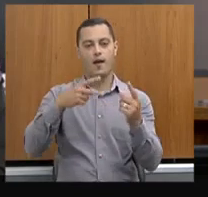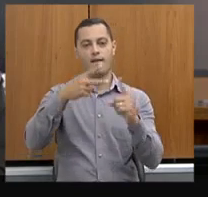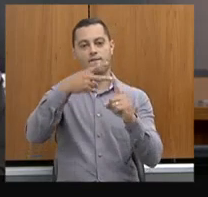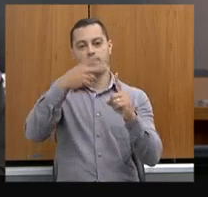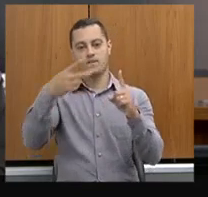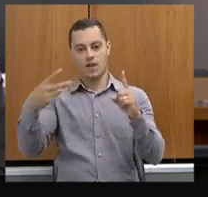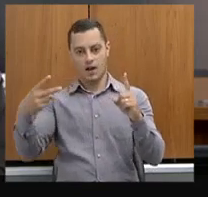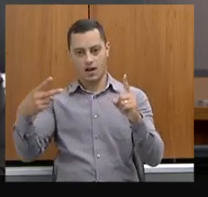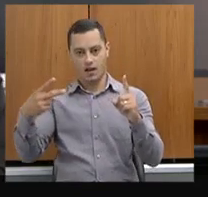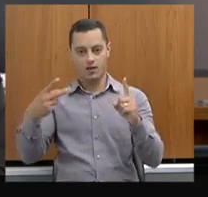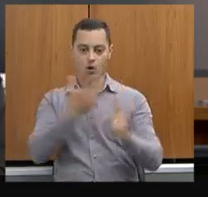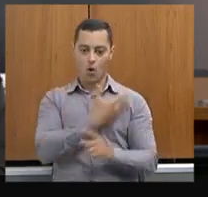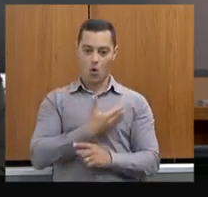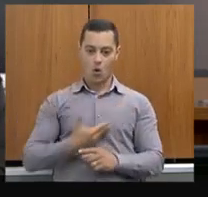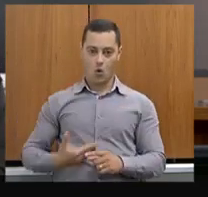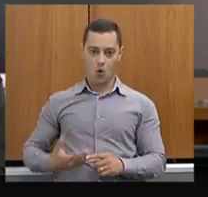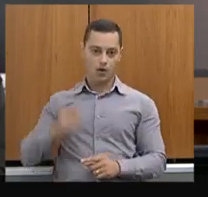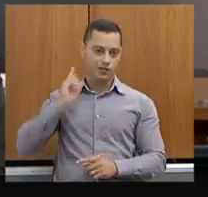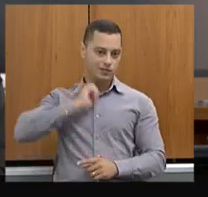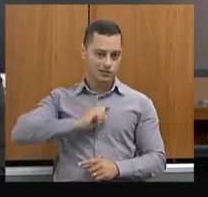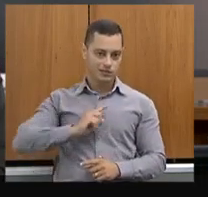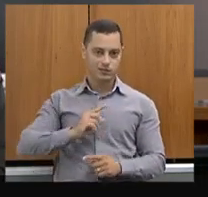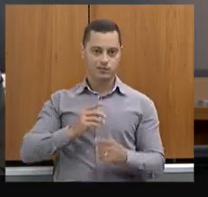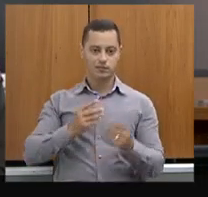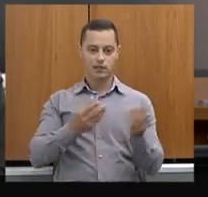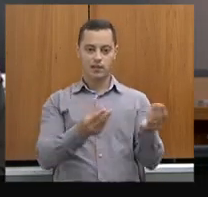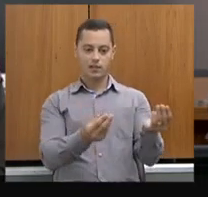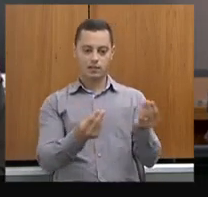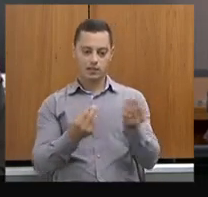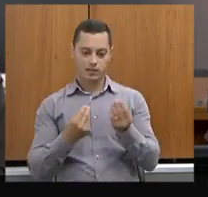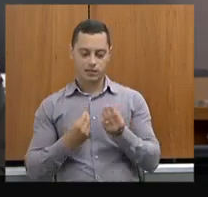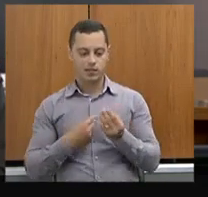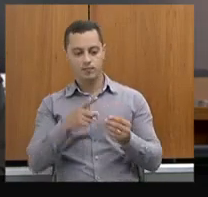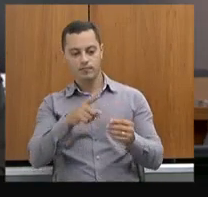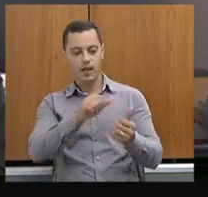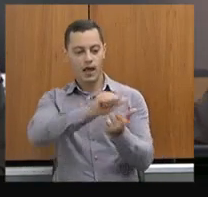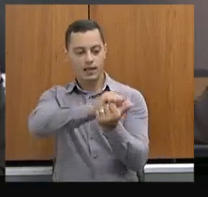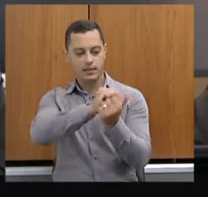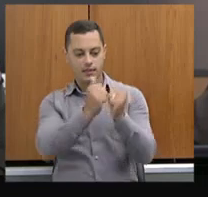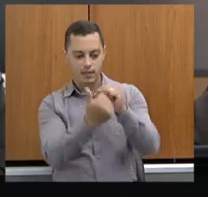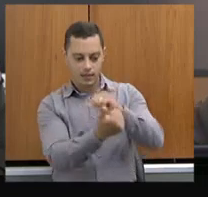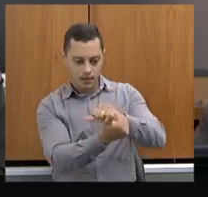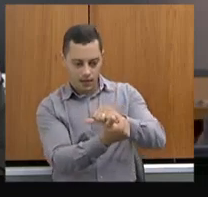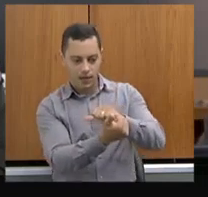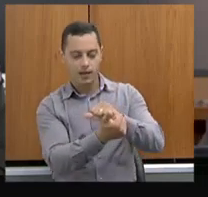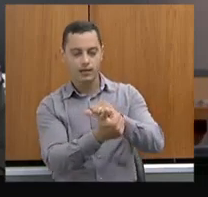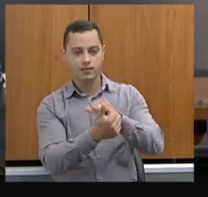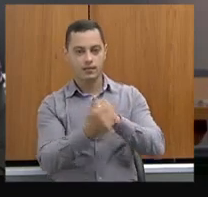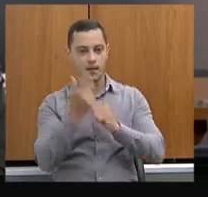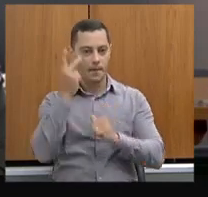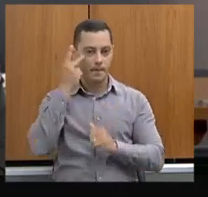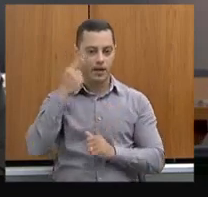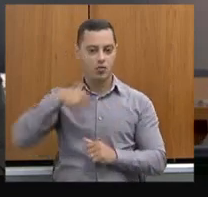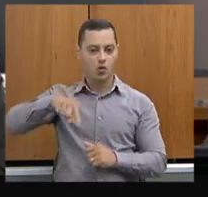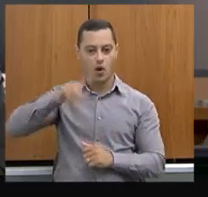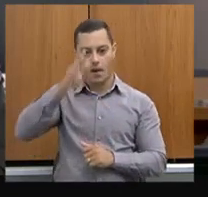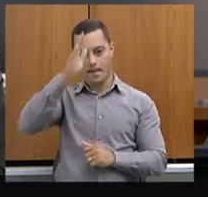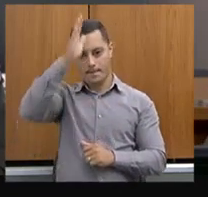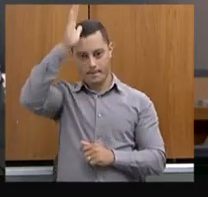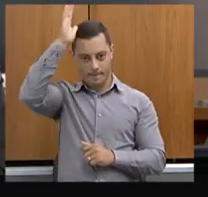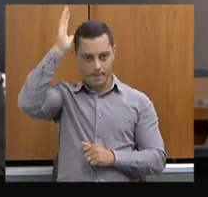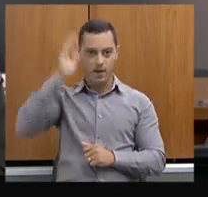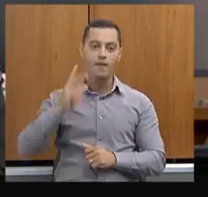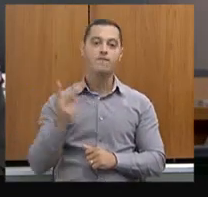estado nos deu a condição de ajustar os nossos projetos e adquirir essa academia no valor de